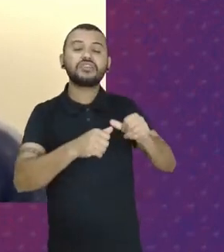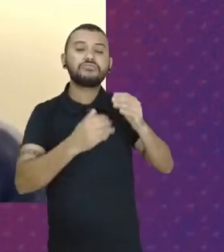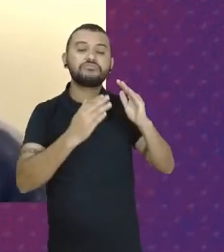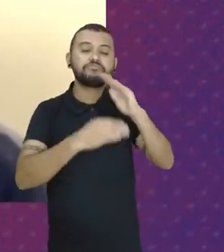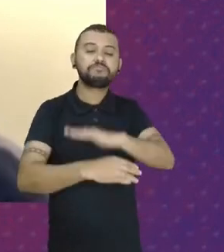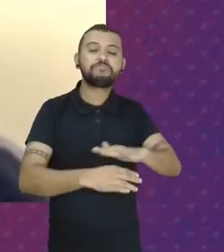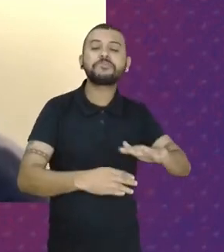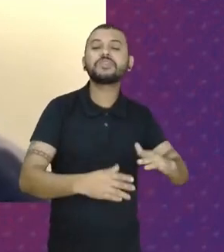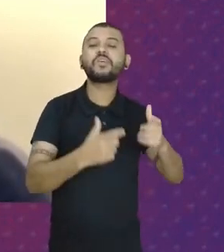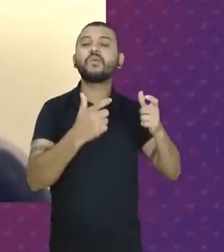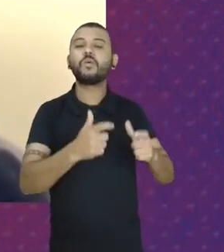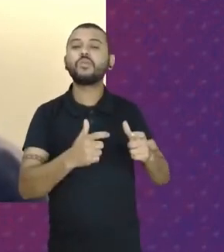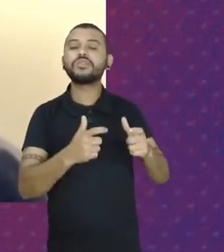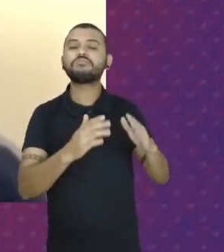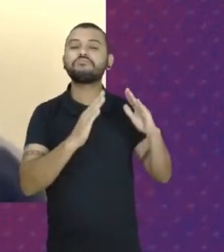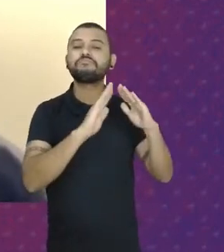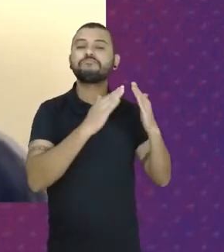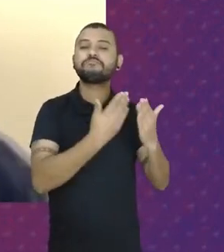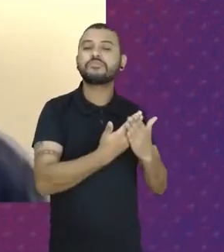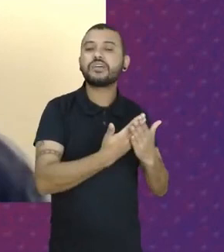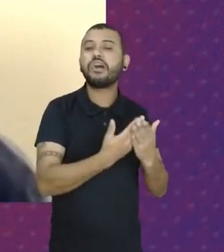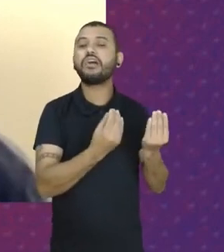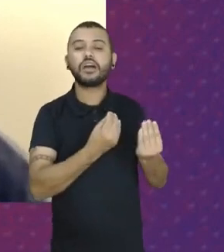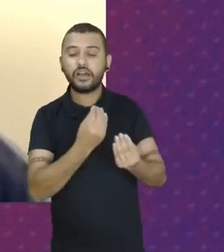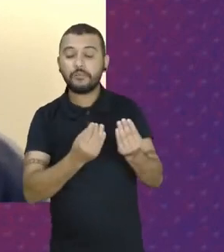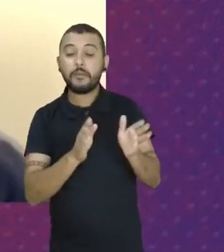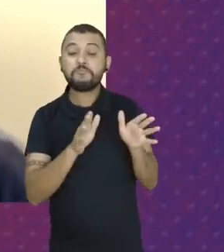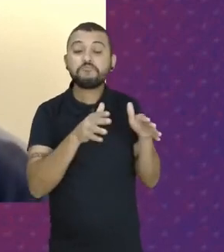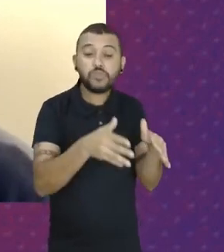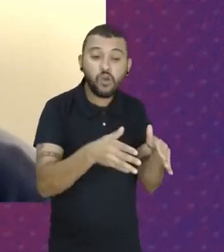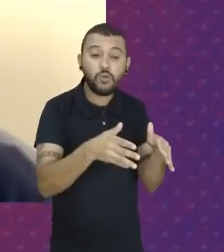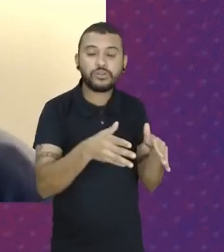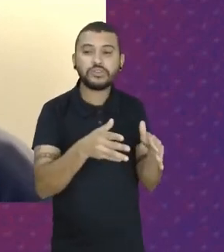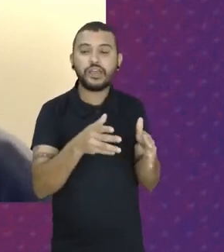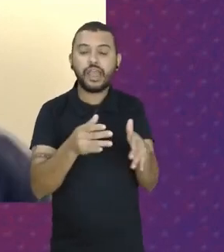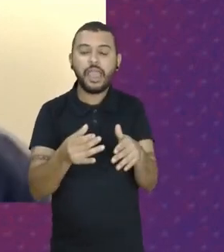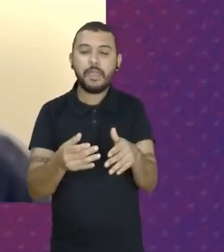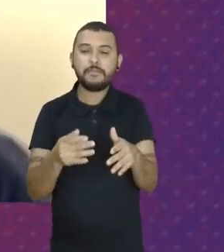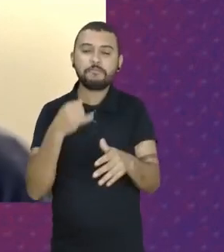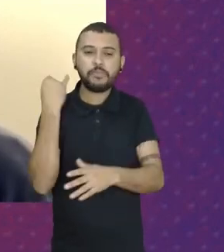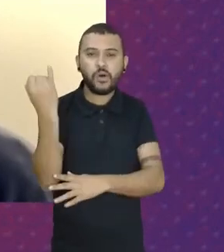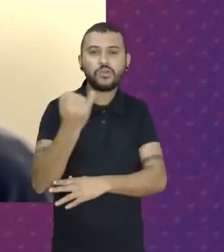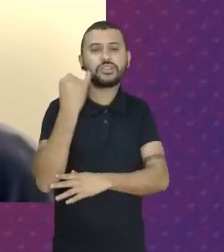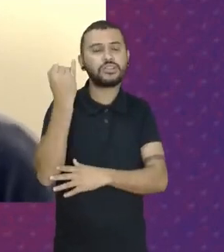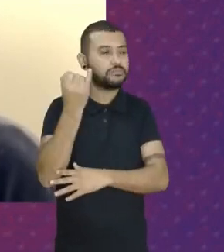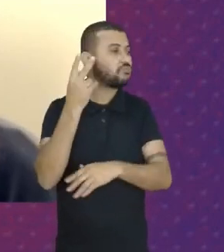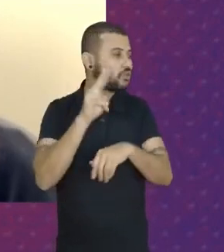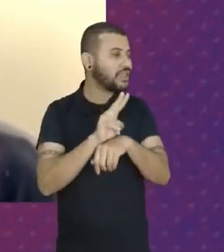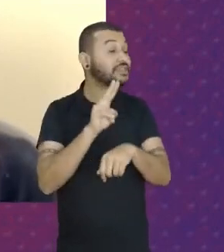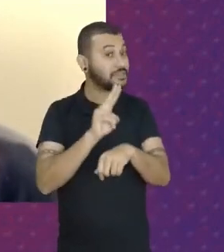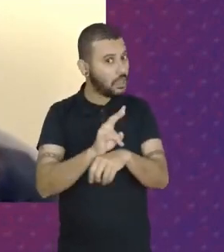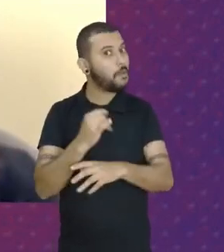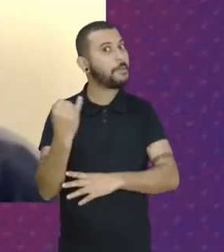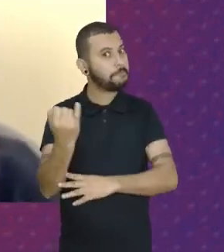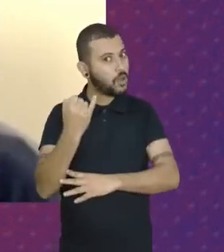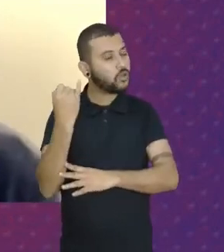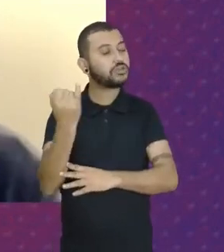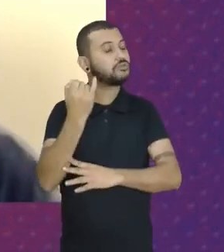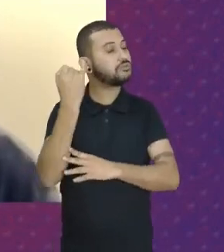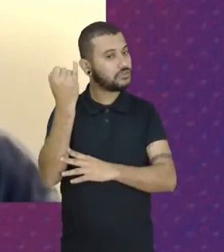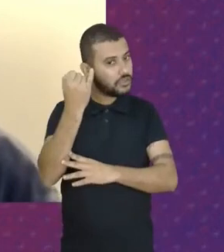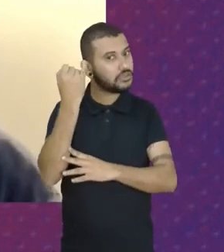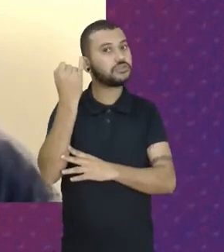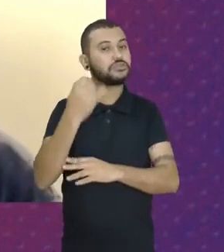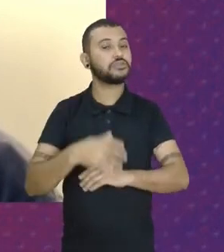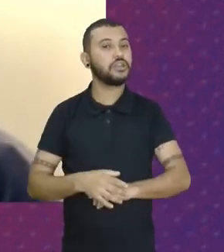Essa política que tem um lugar central na política de cuidado, fundamental, se a